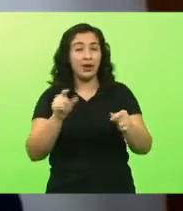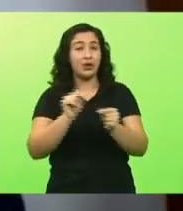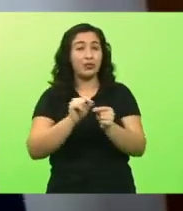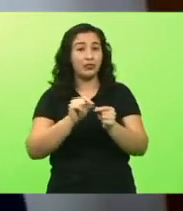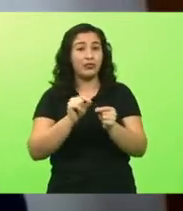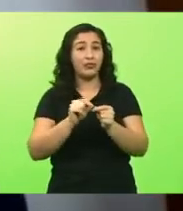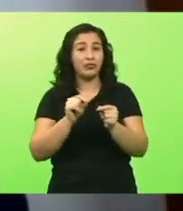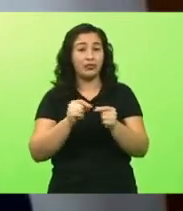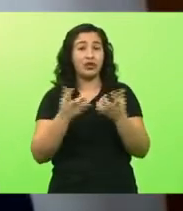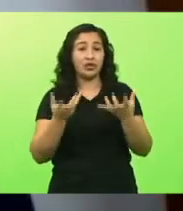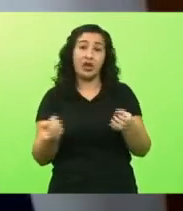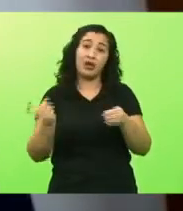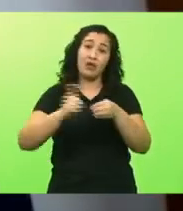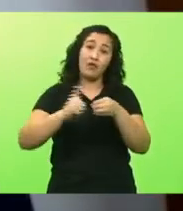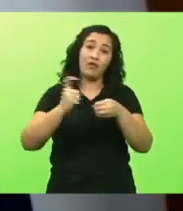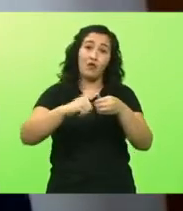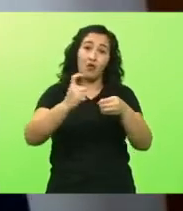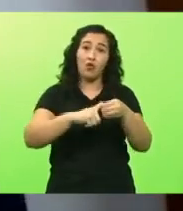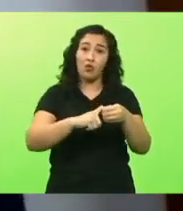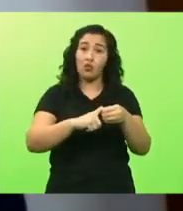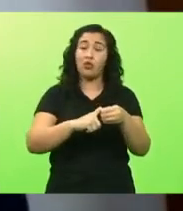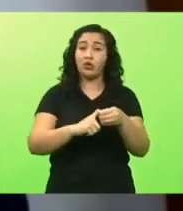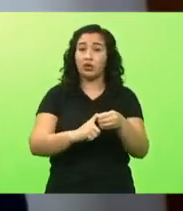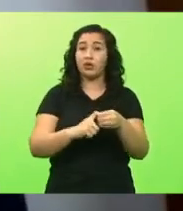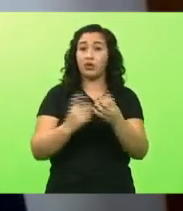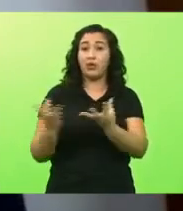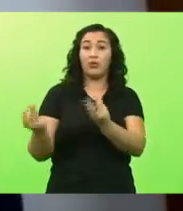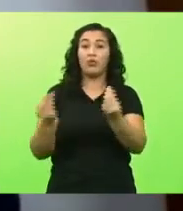de recuperação do maior número possível